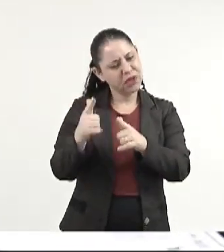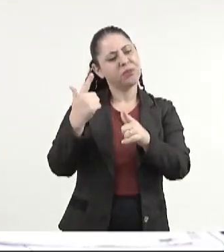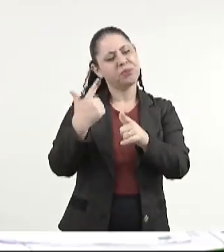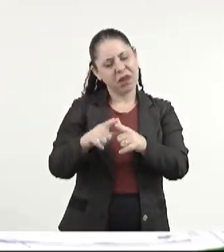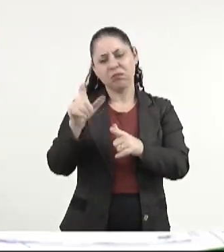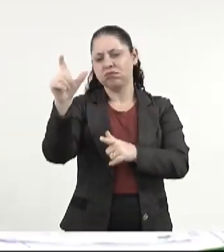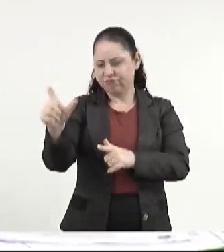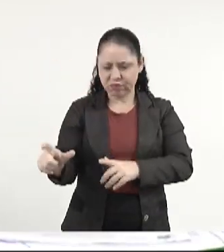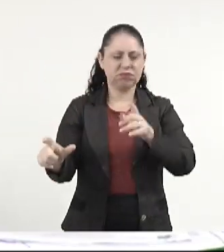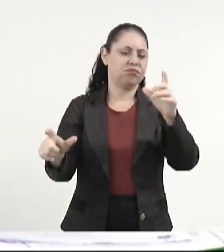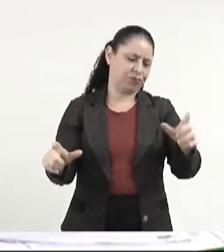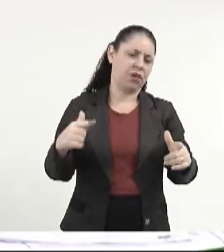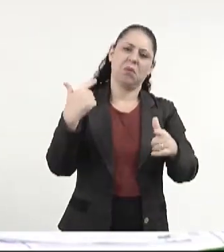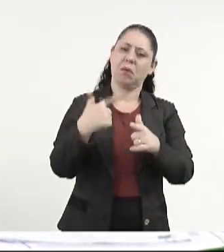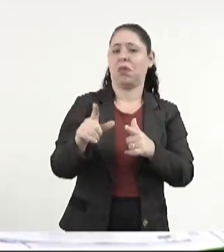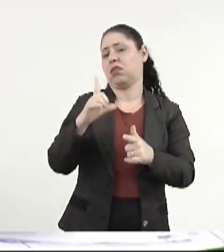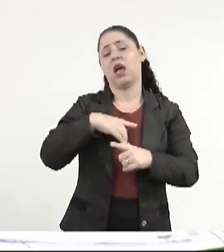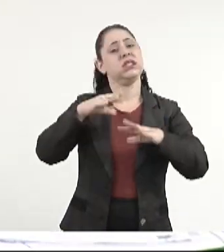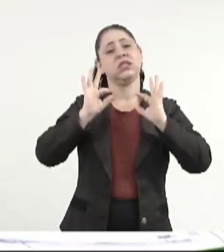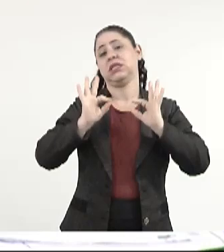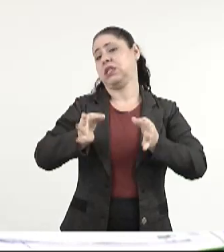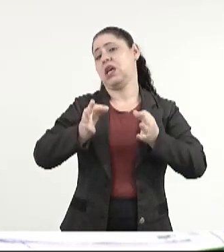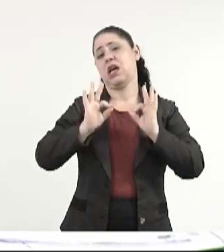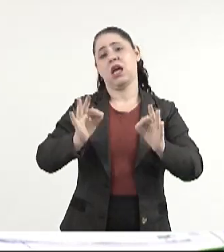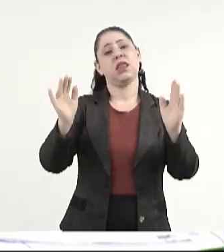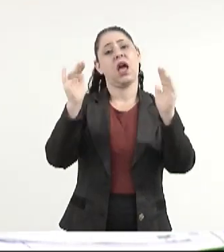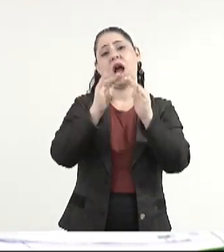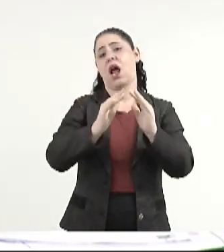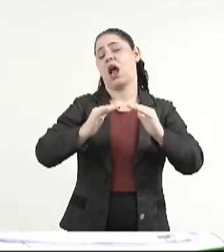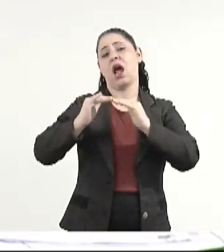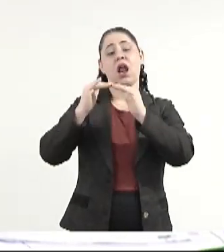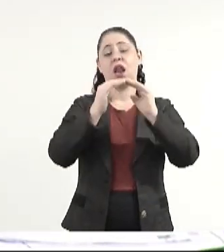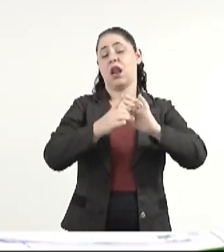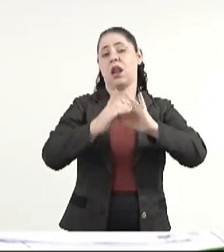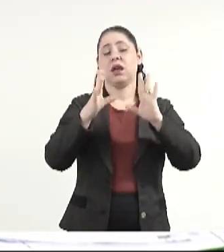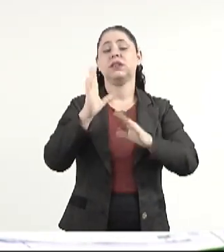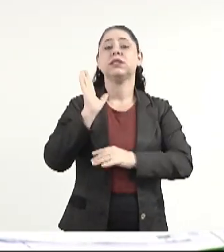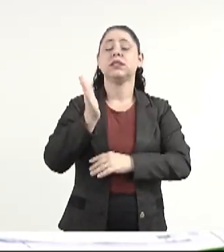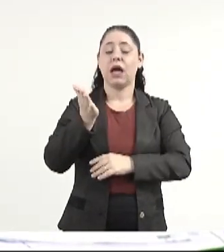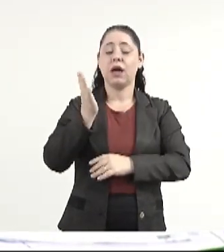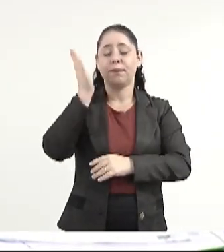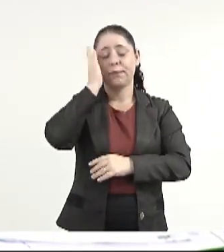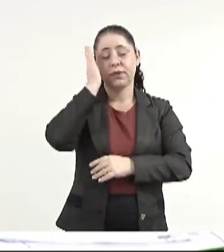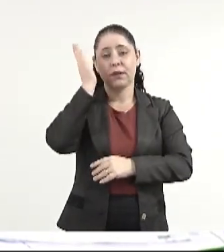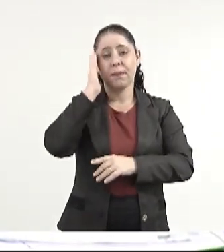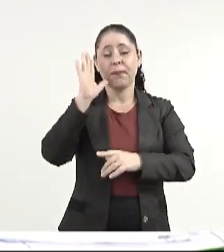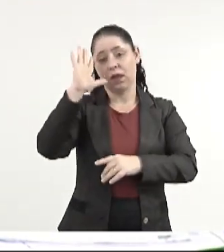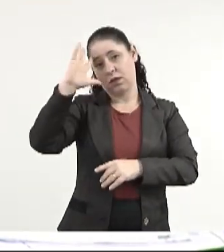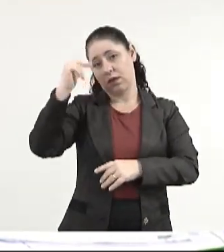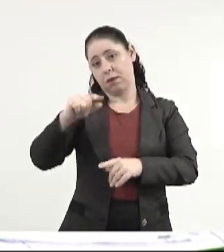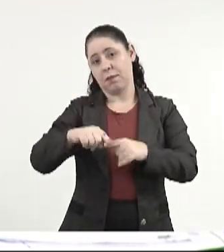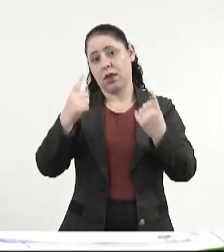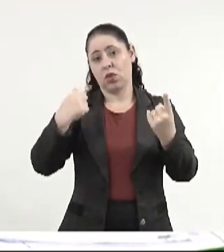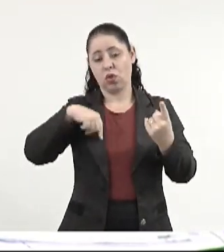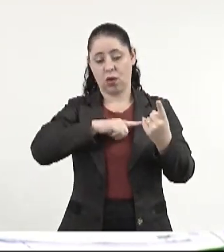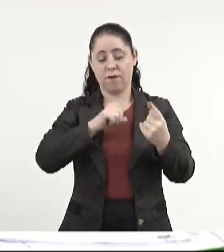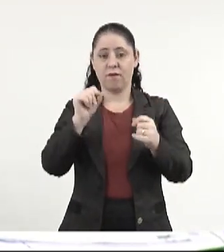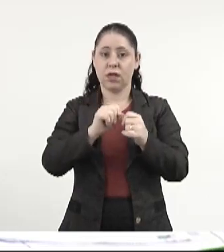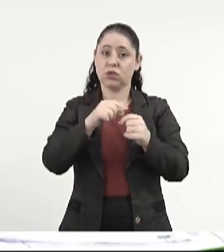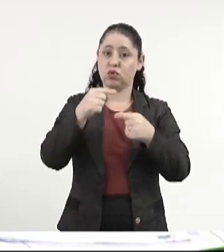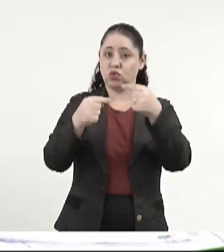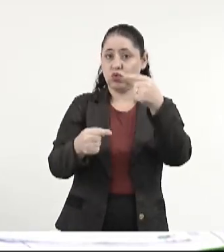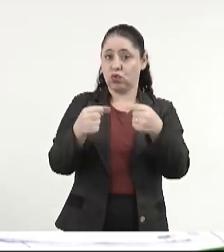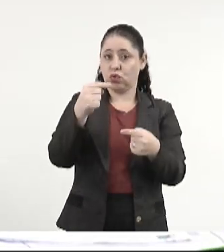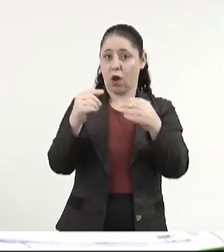problemas de um lado e que há problemas do outro. Essa casa que democraticamente debate e busca soluções. No mais, é a gente fazer